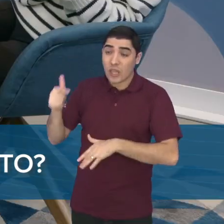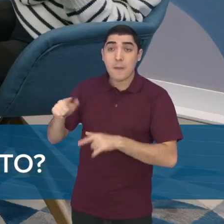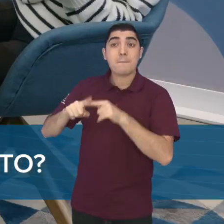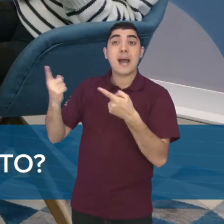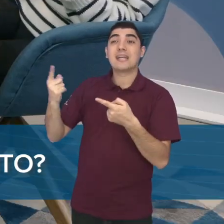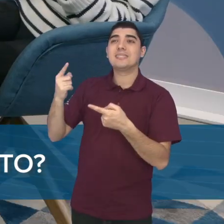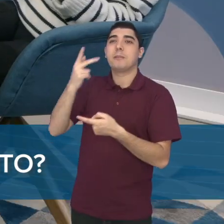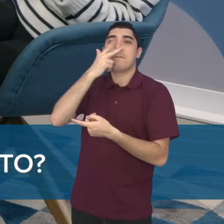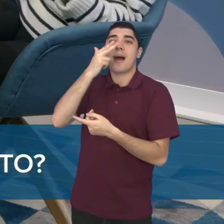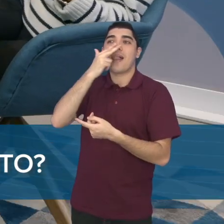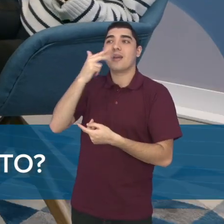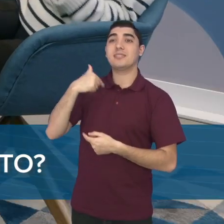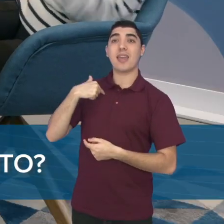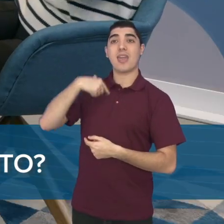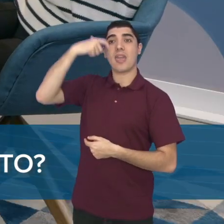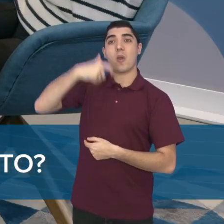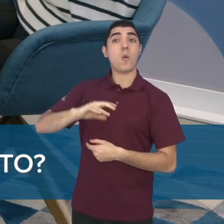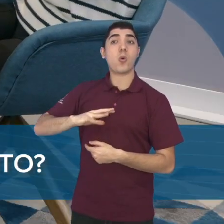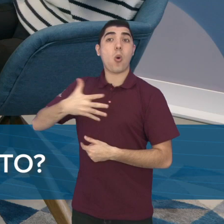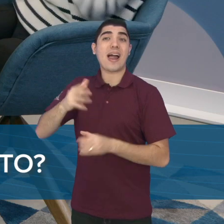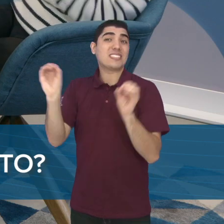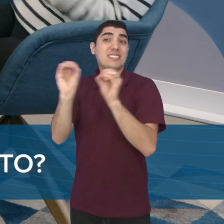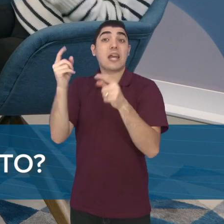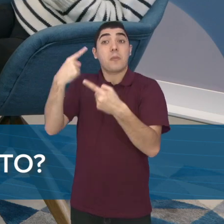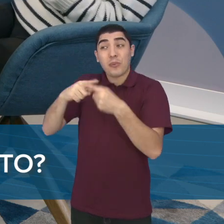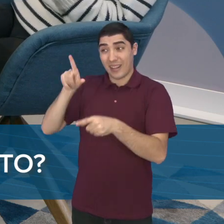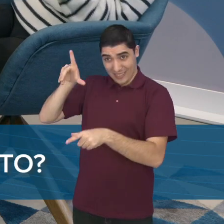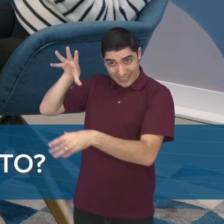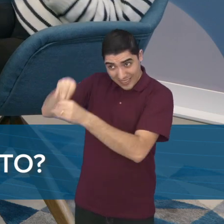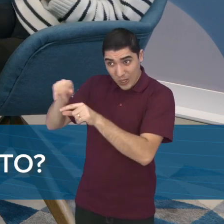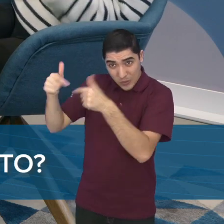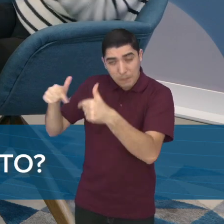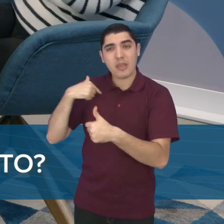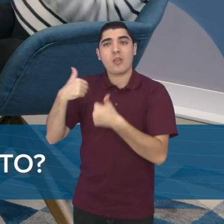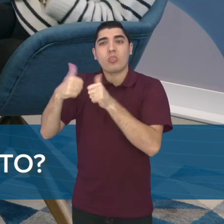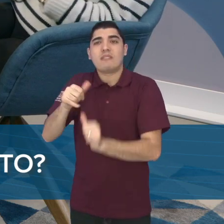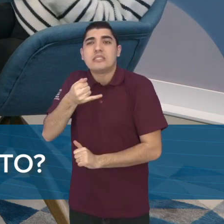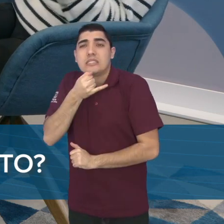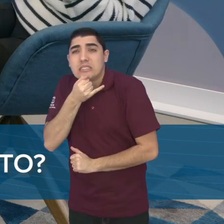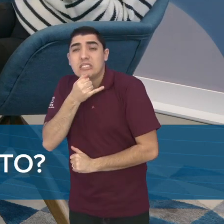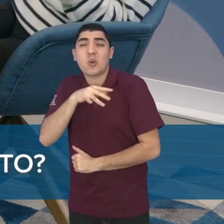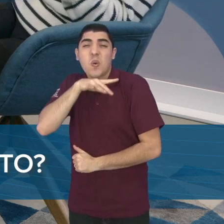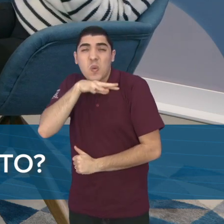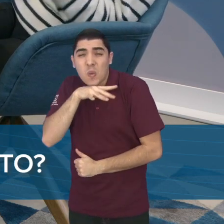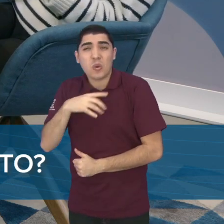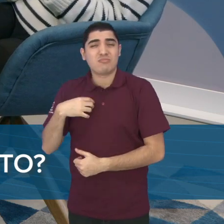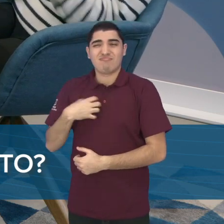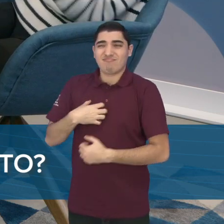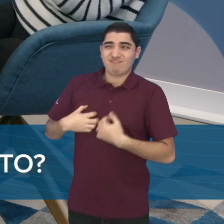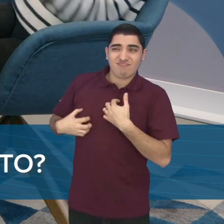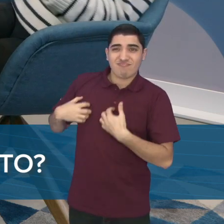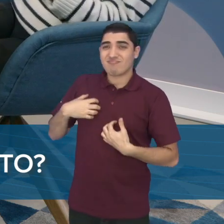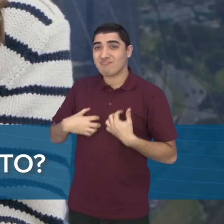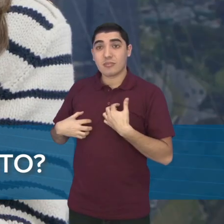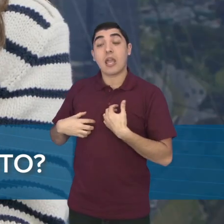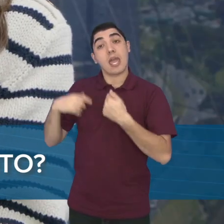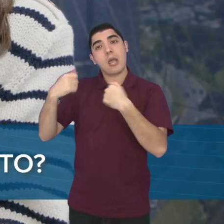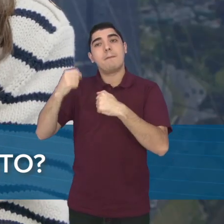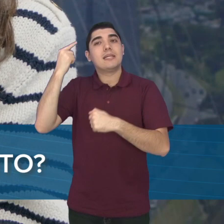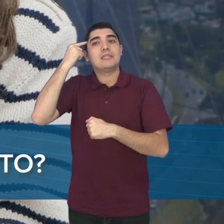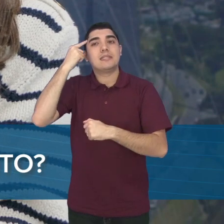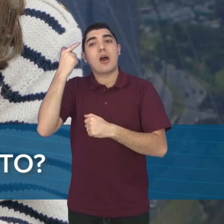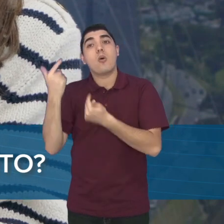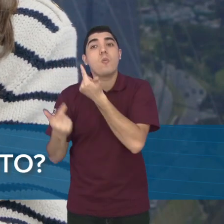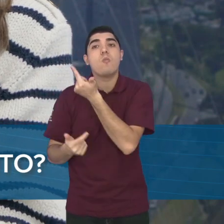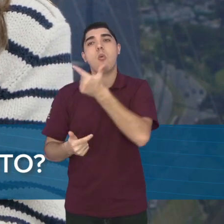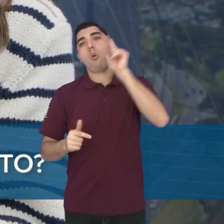não tinha coragem, né? De um empurrão, né? Exato. Então, assim, ou não, eu queria estar lá, mas como é que estava a relação? Estava desgastada? Então, assim, faz você